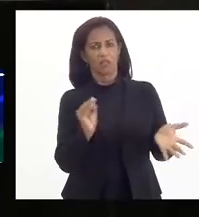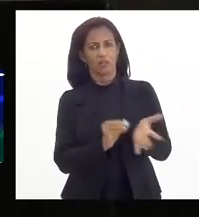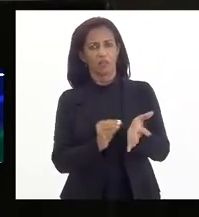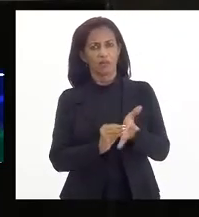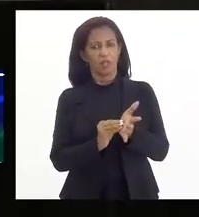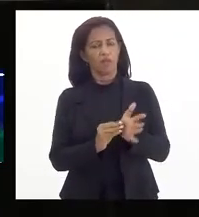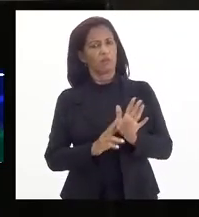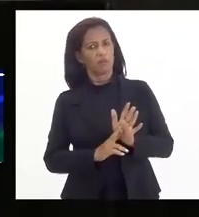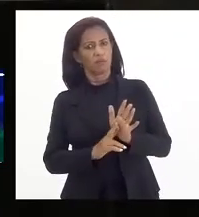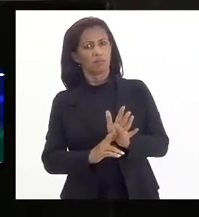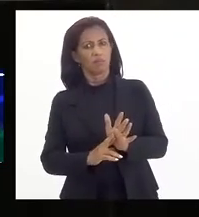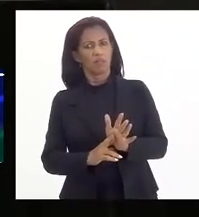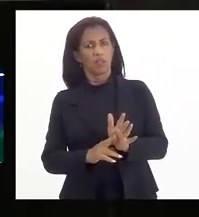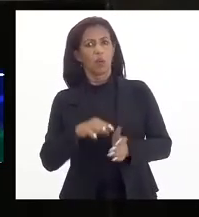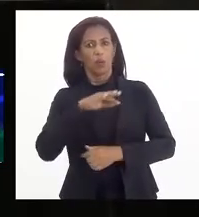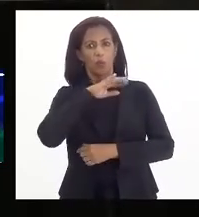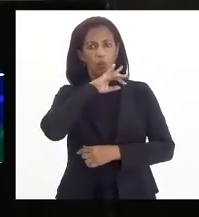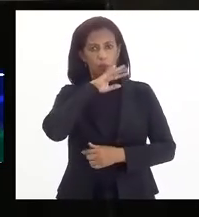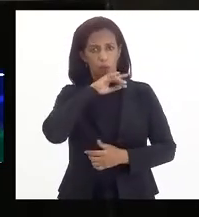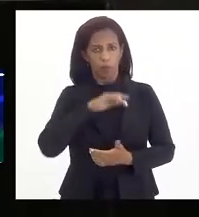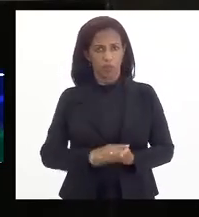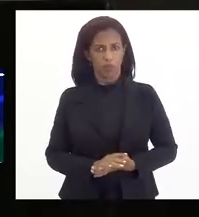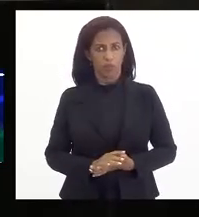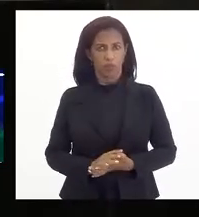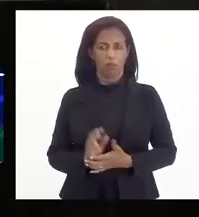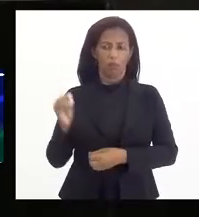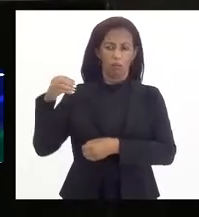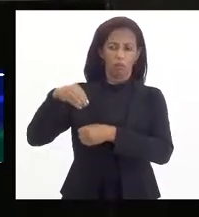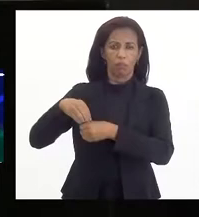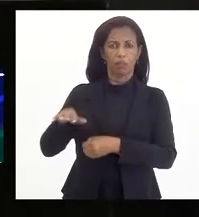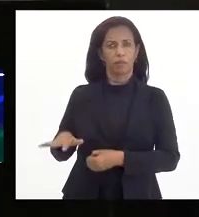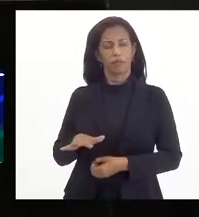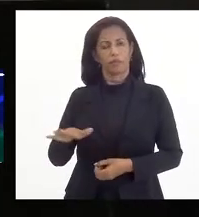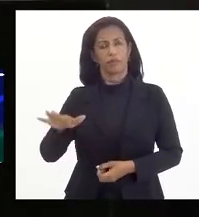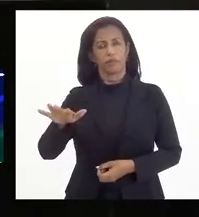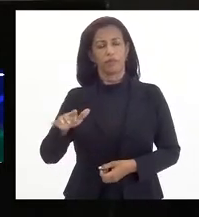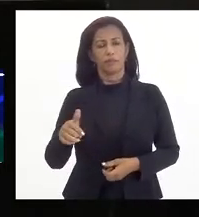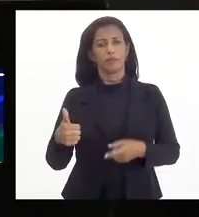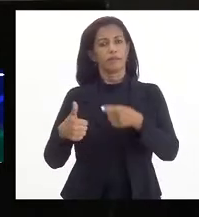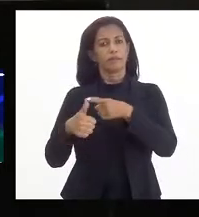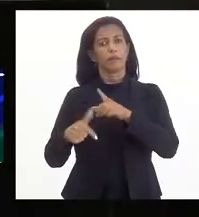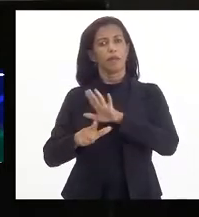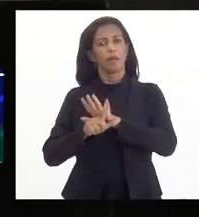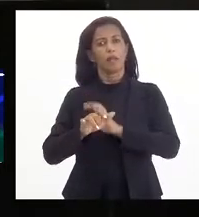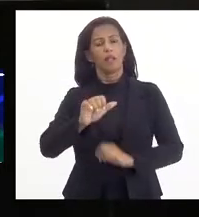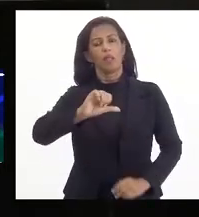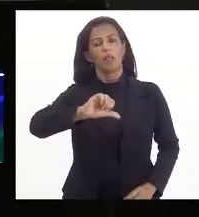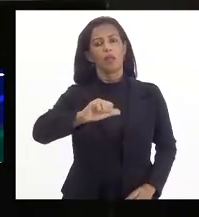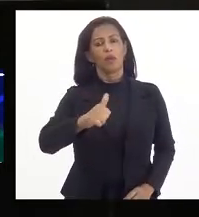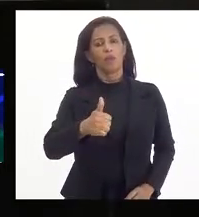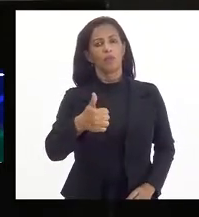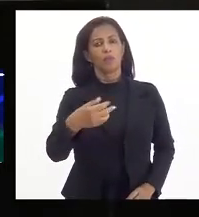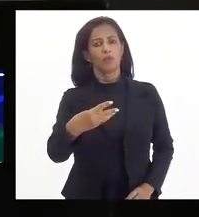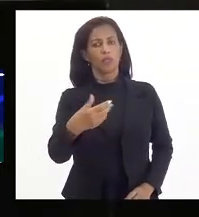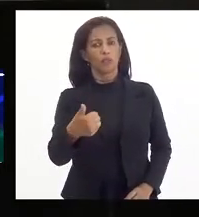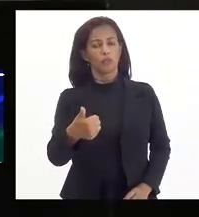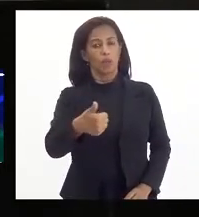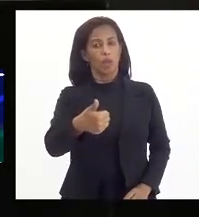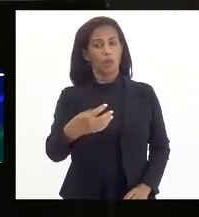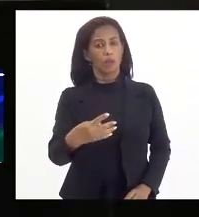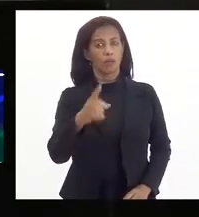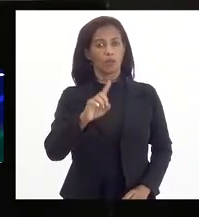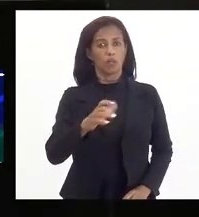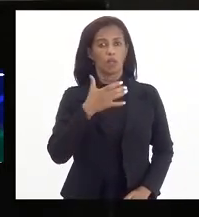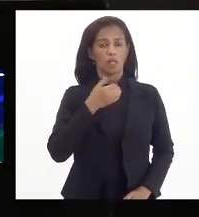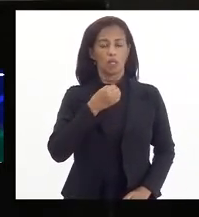e representações negativas sobre as favelas a primeira a lei 9131 de Quatorze de Dezembro de